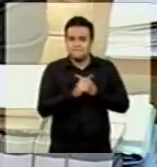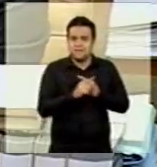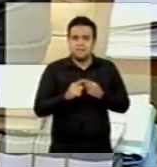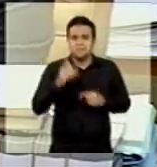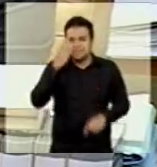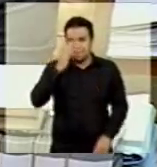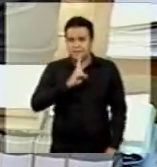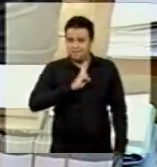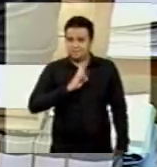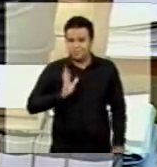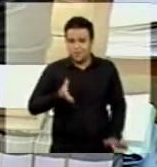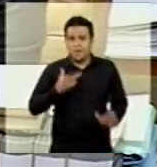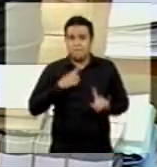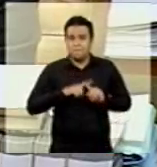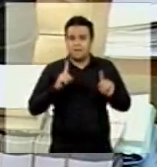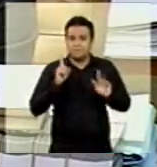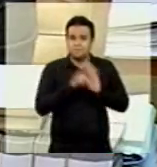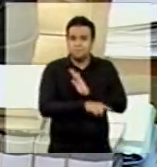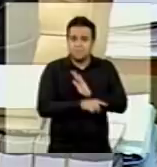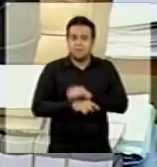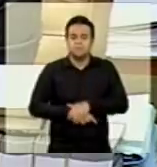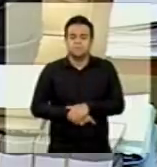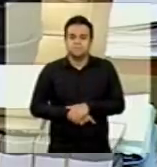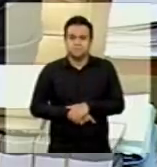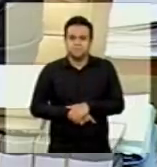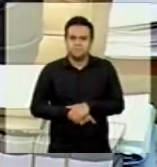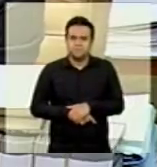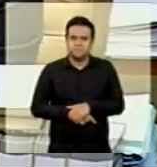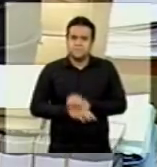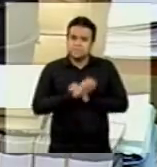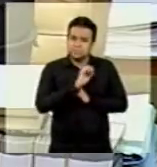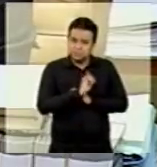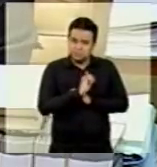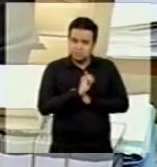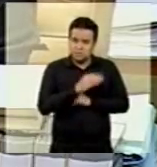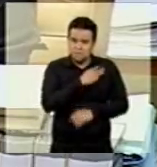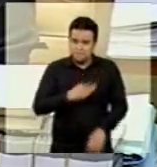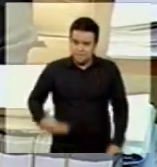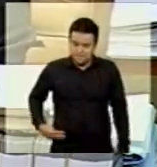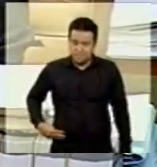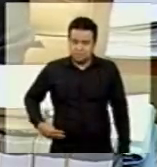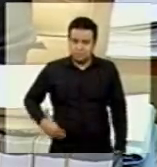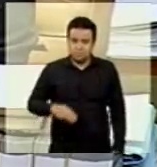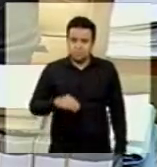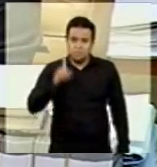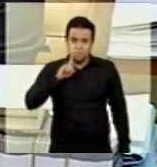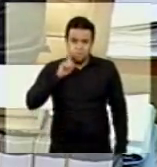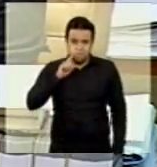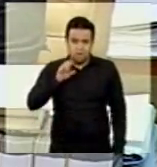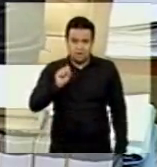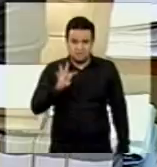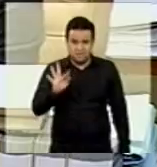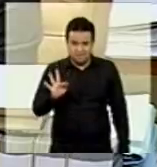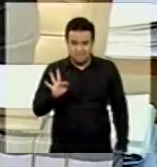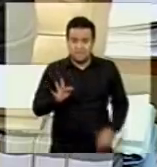embora já soubesse a resposta, fiz-lhe a seguinte indagação: Se algum ministro da Corte Suprema dos Estados Unidos